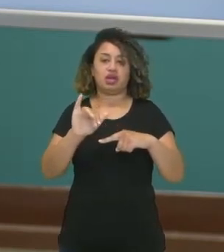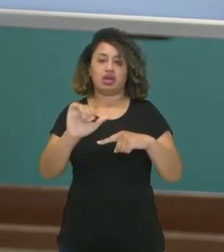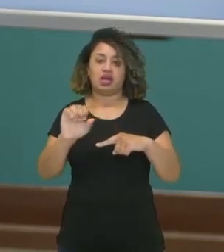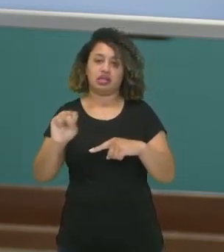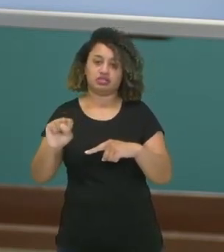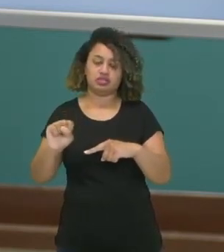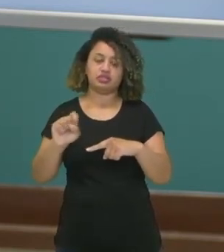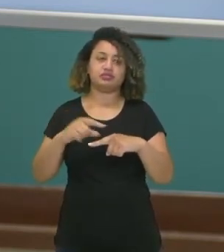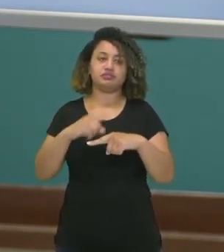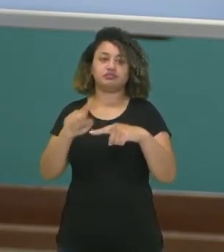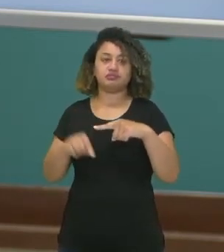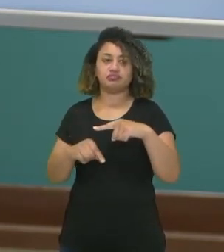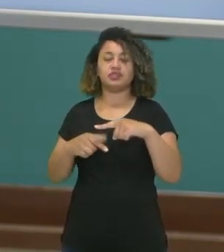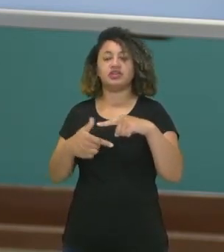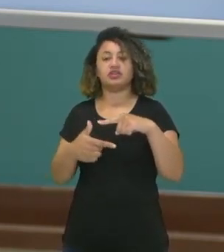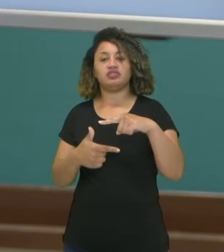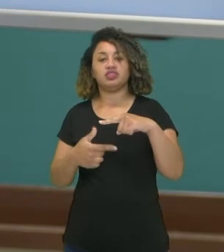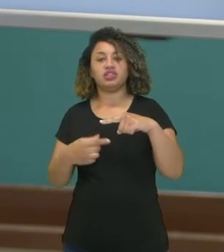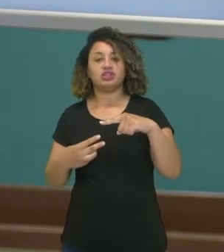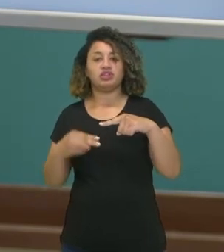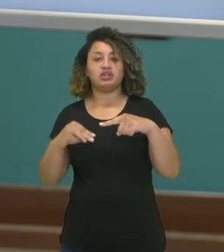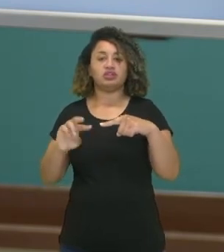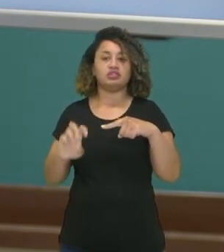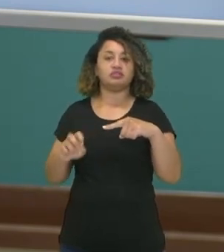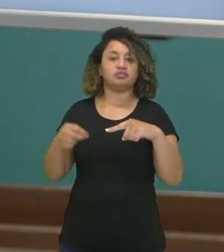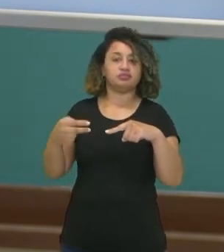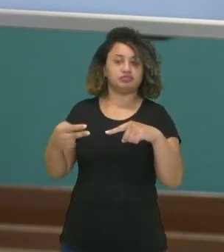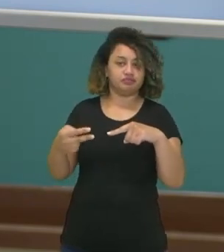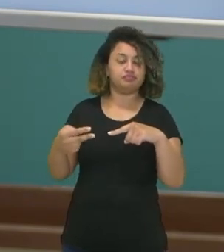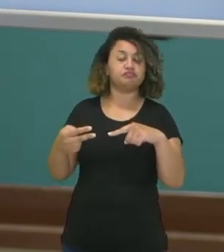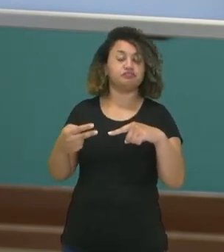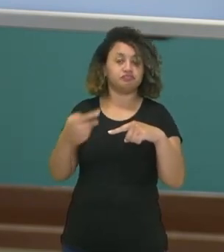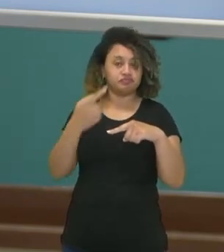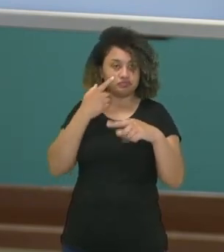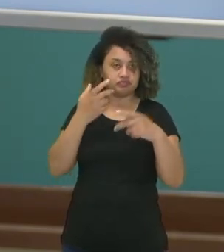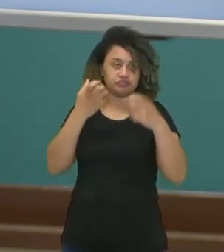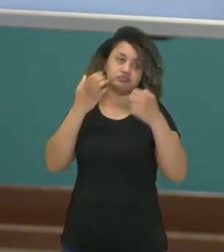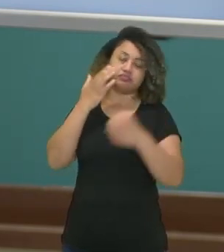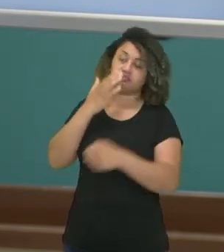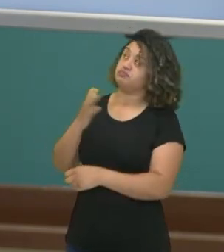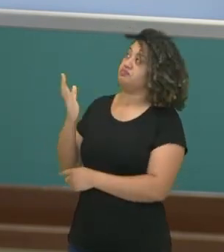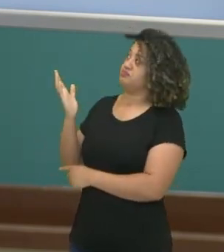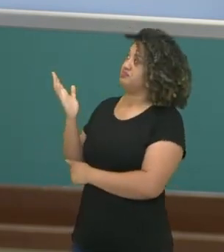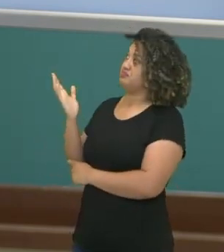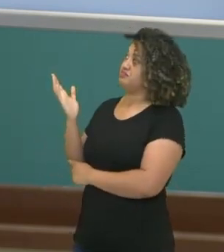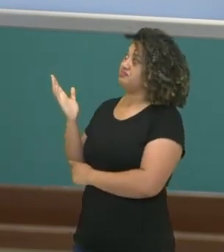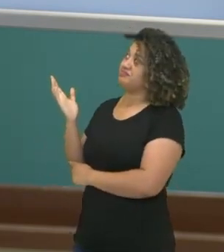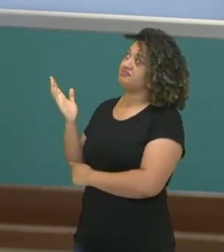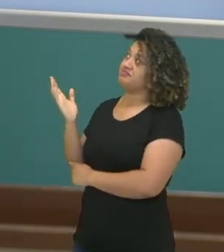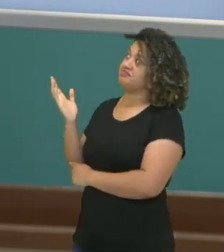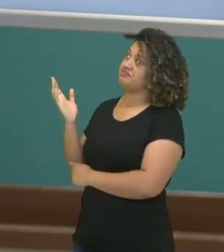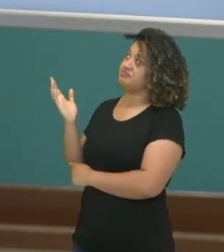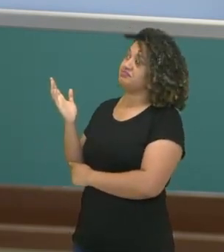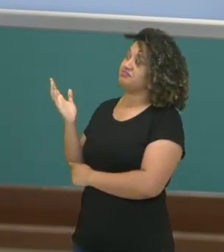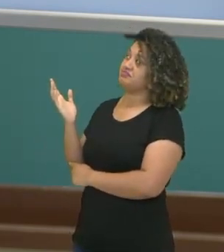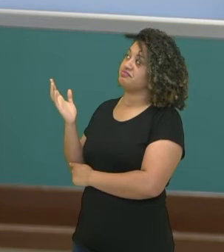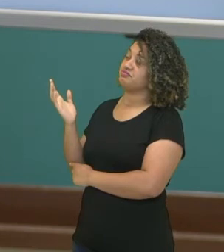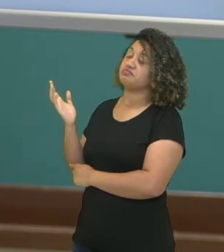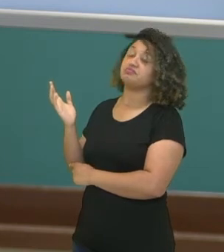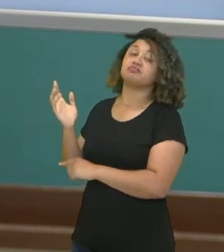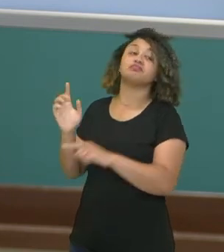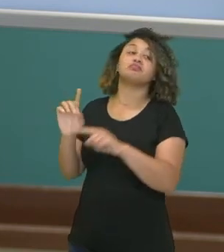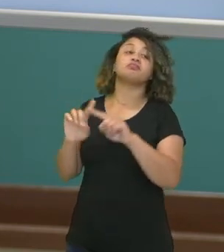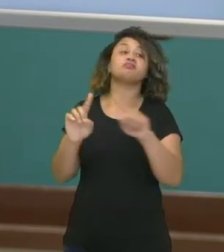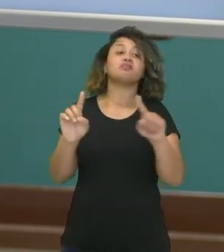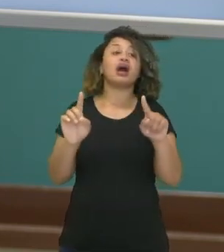5 caixas para 23 metros quadrados, ok? Bom,